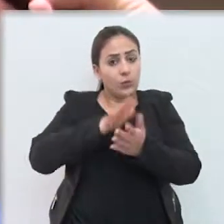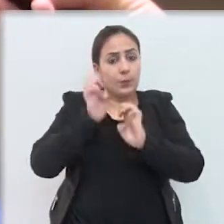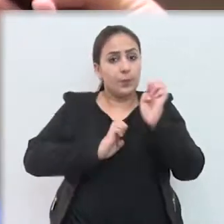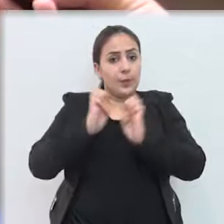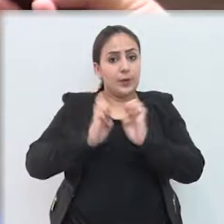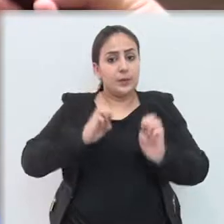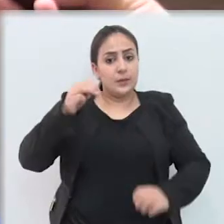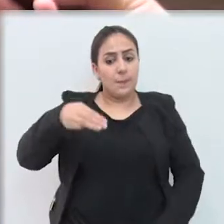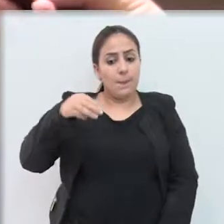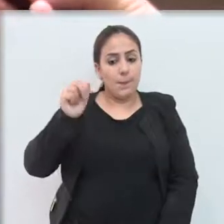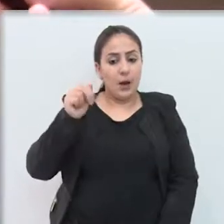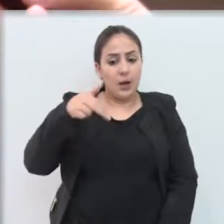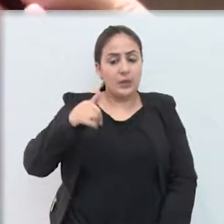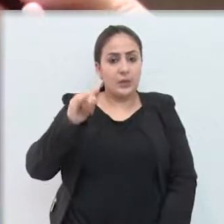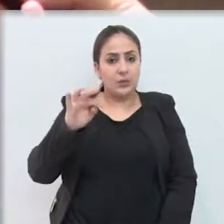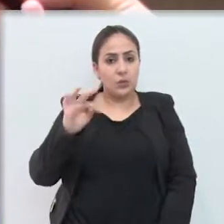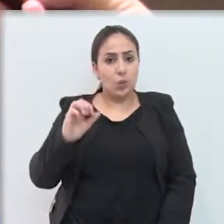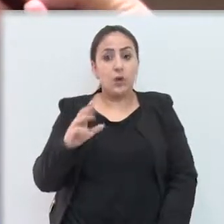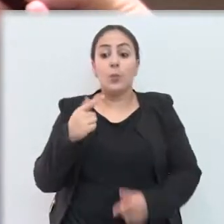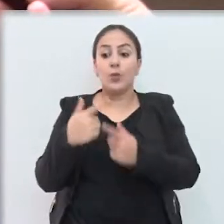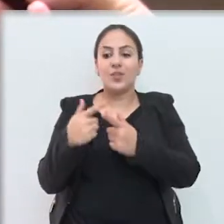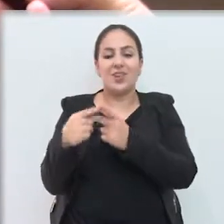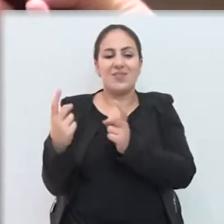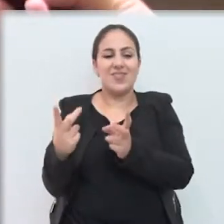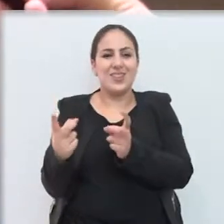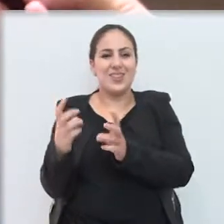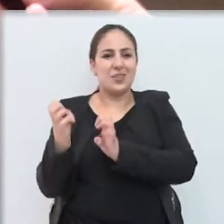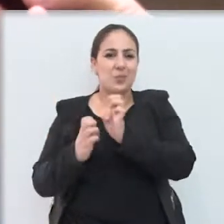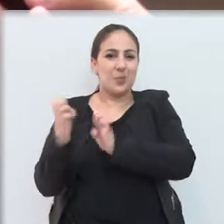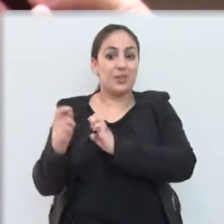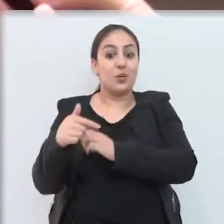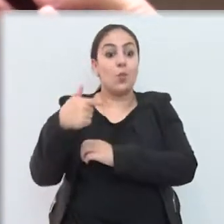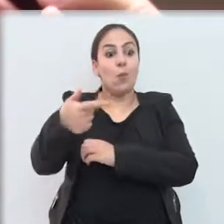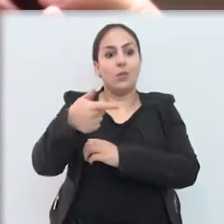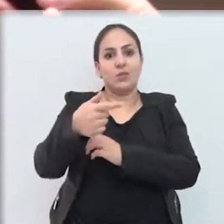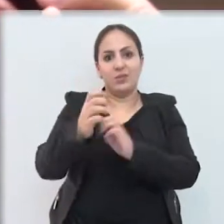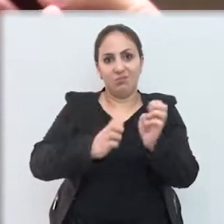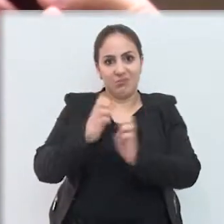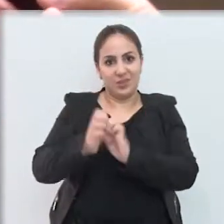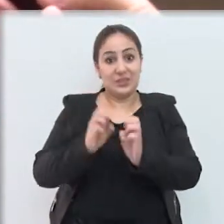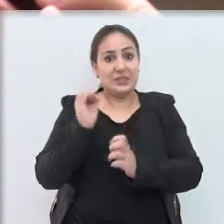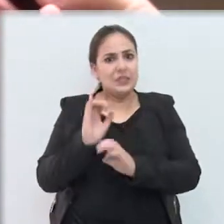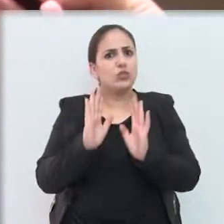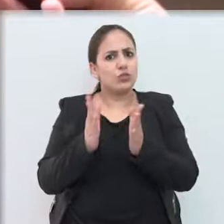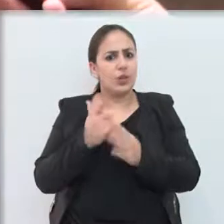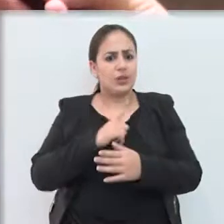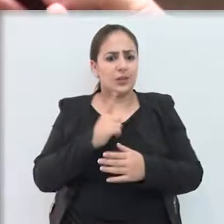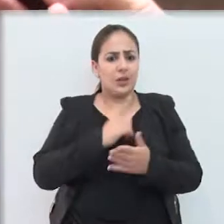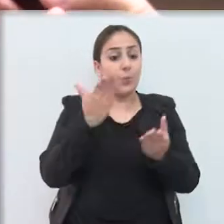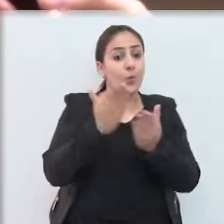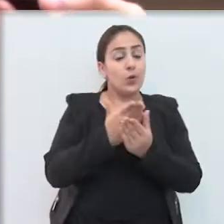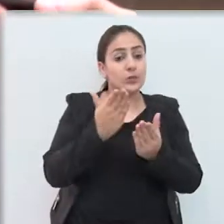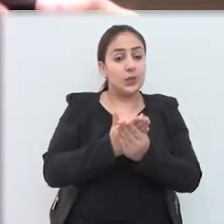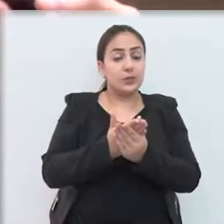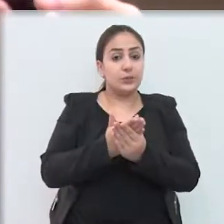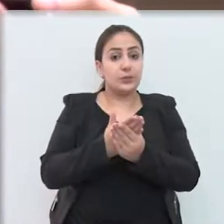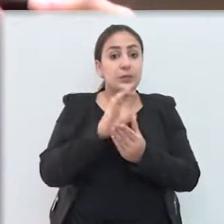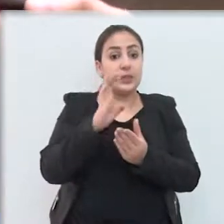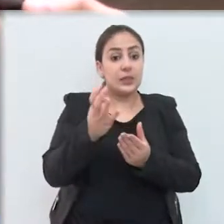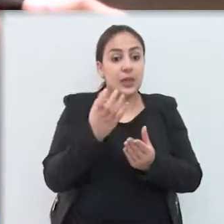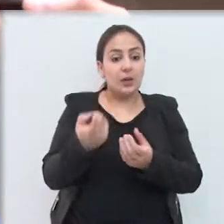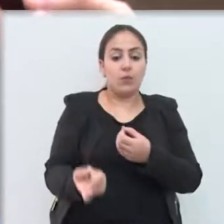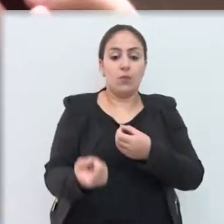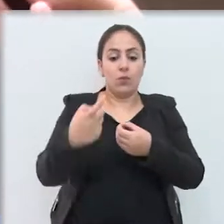ter realizado operações comerciais com terceiros, quando há uma ação popular que busca a